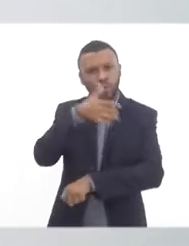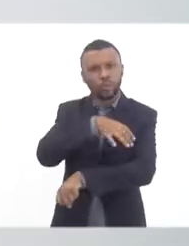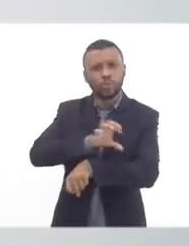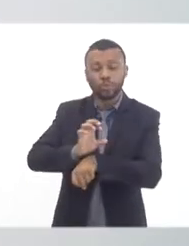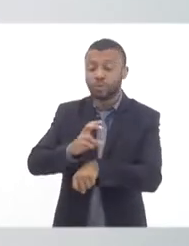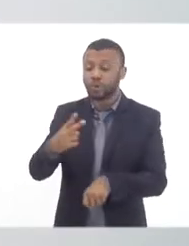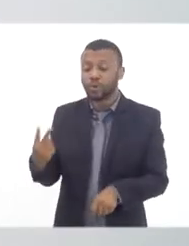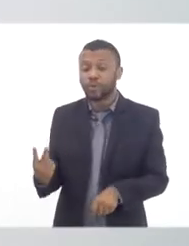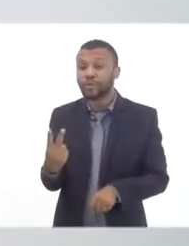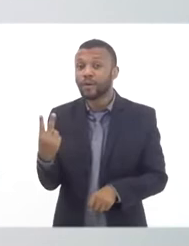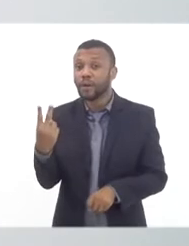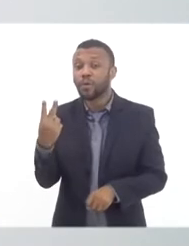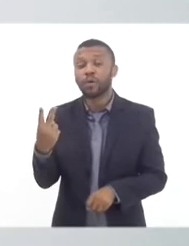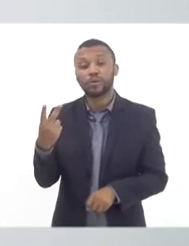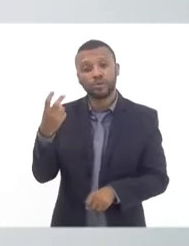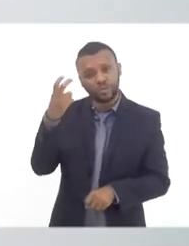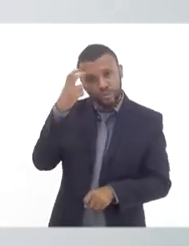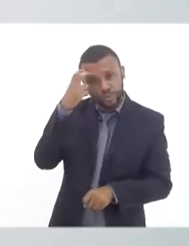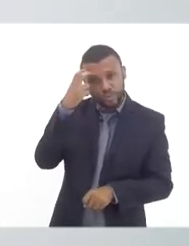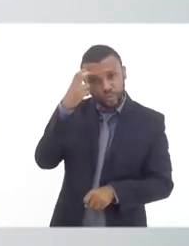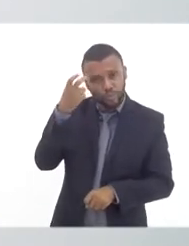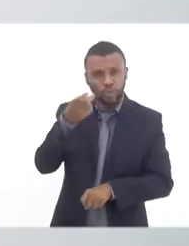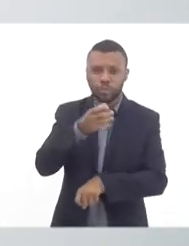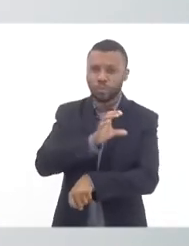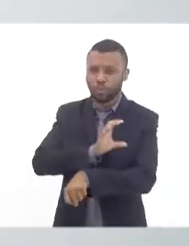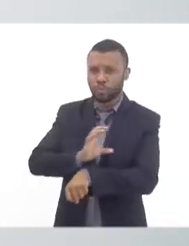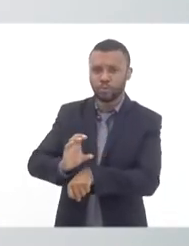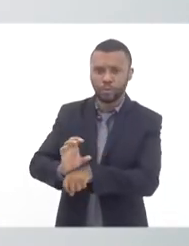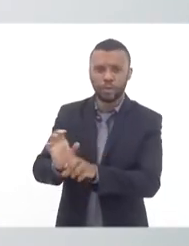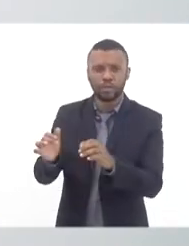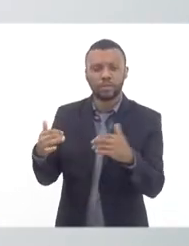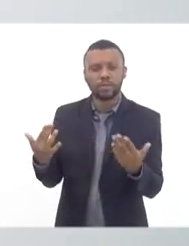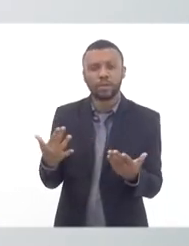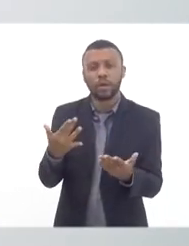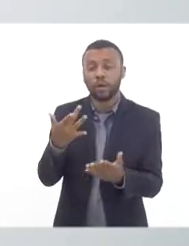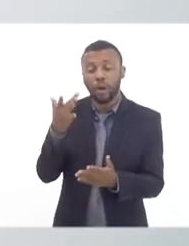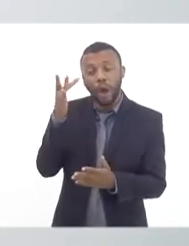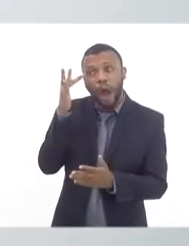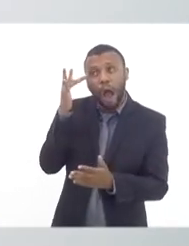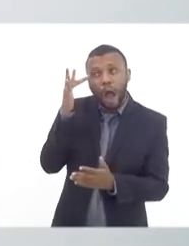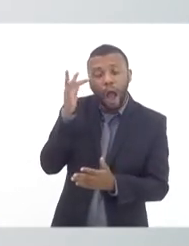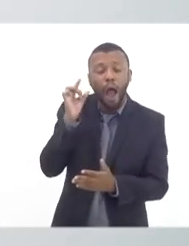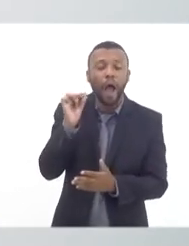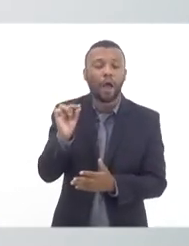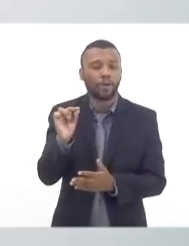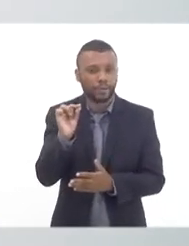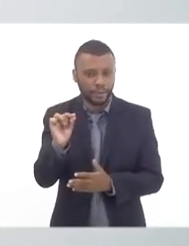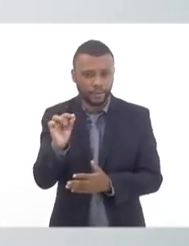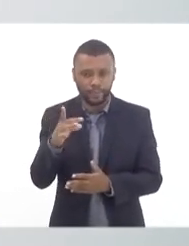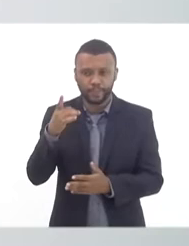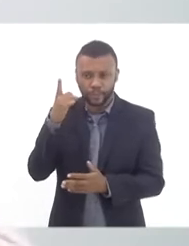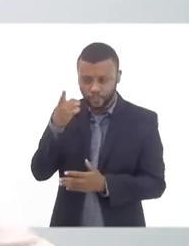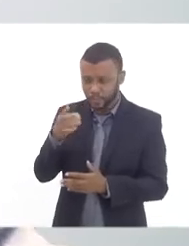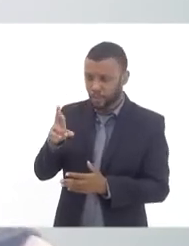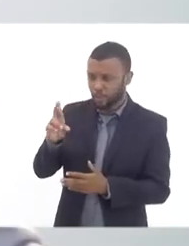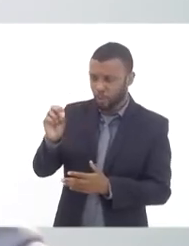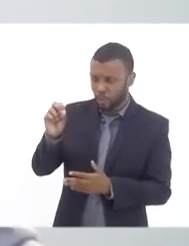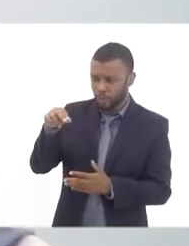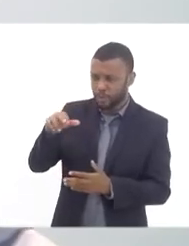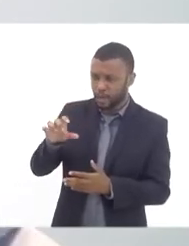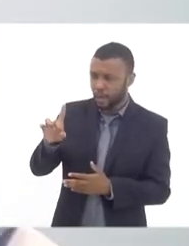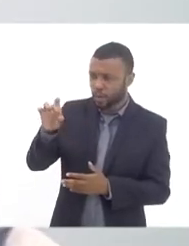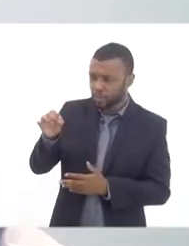valores culturais. Então, eu acho, deputado Ronaldo, que você foi de